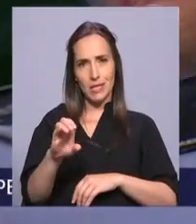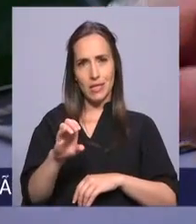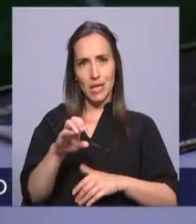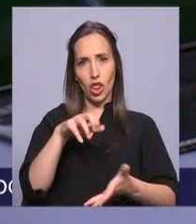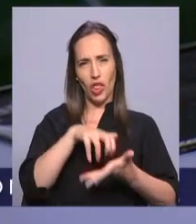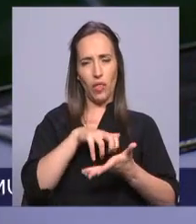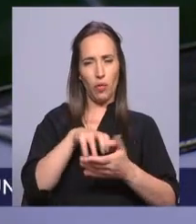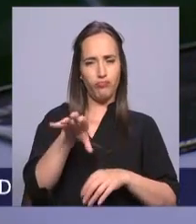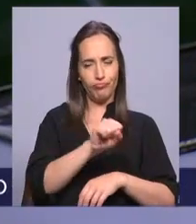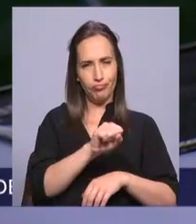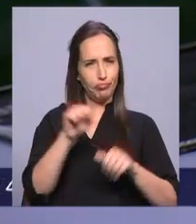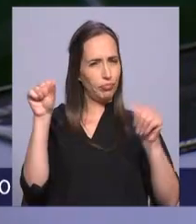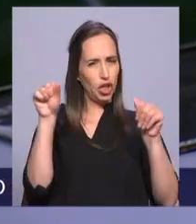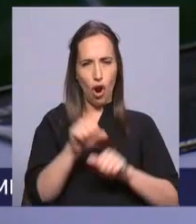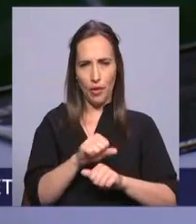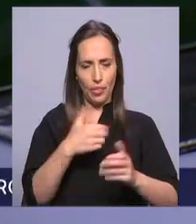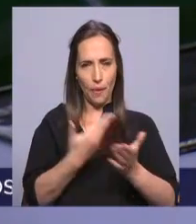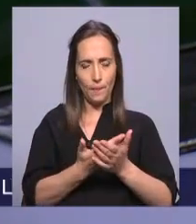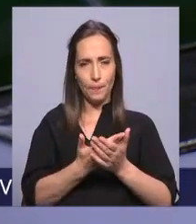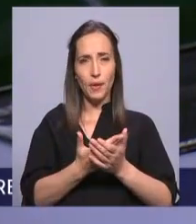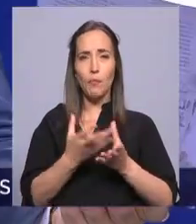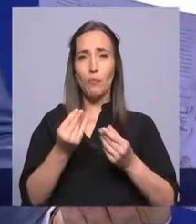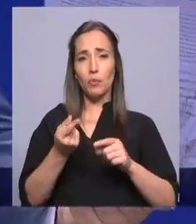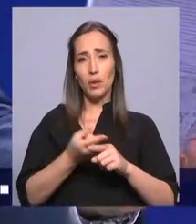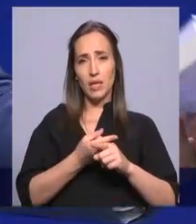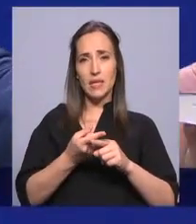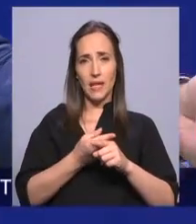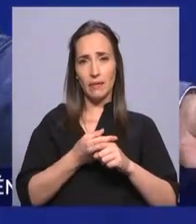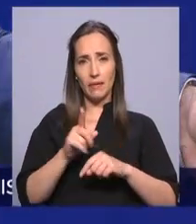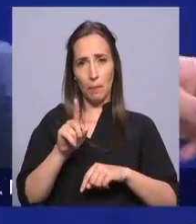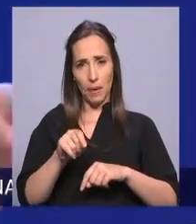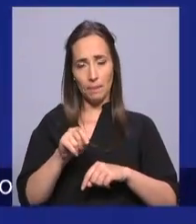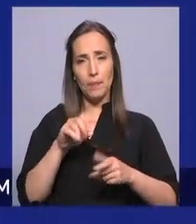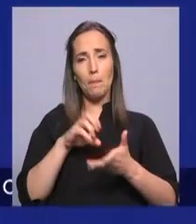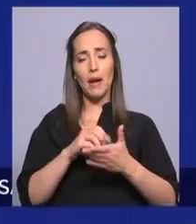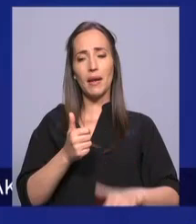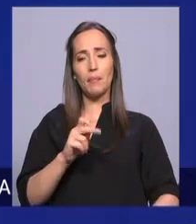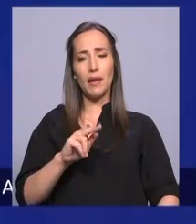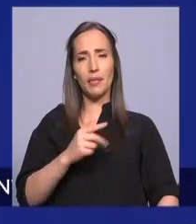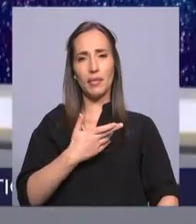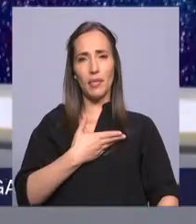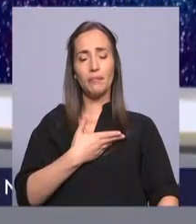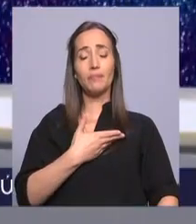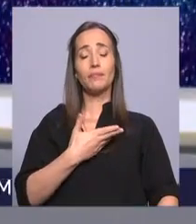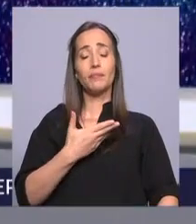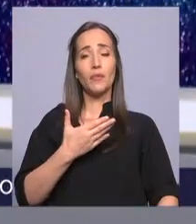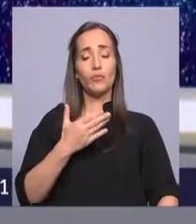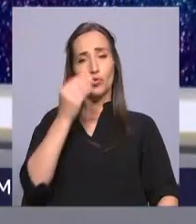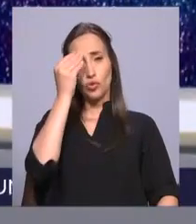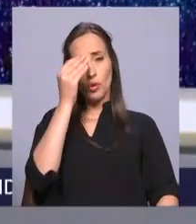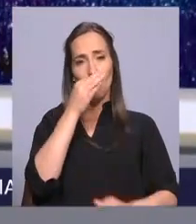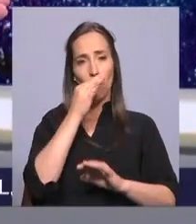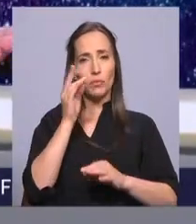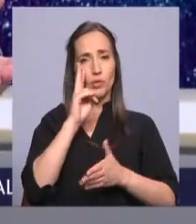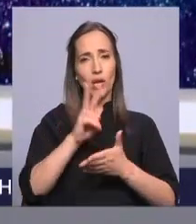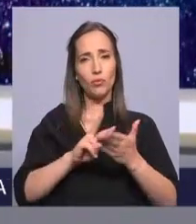portanto, é uma sugestão também muito interessante da Bertrand. Muito bem, são sugestões ótimas para as leituras de fim